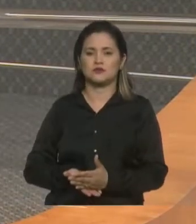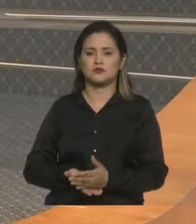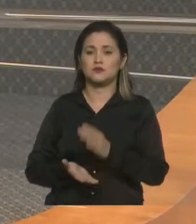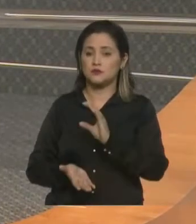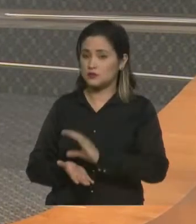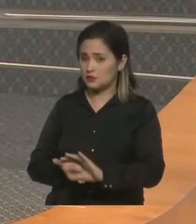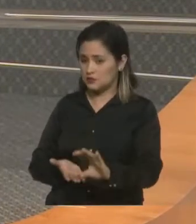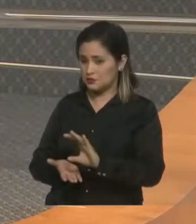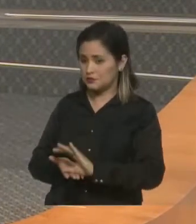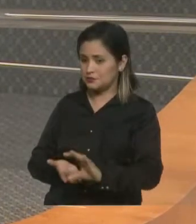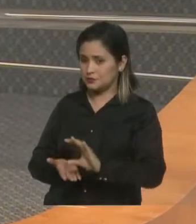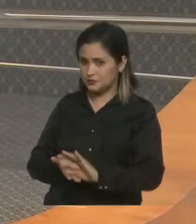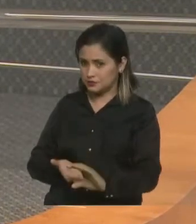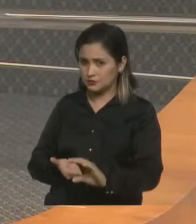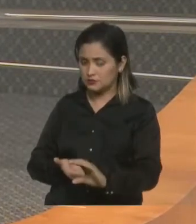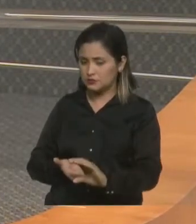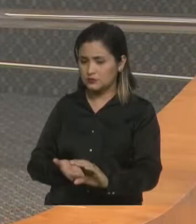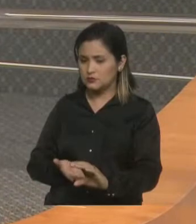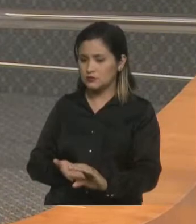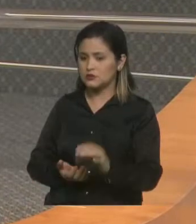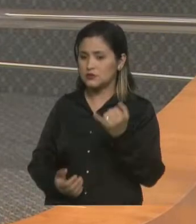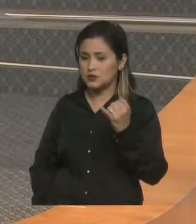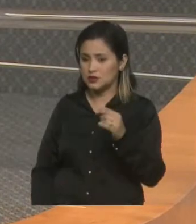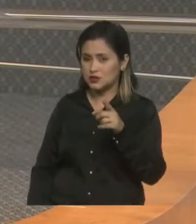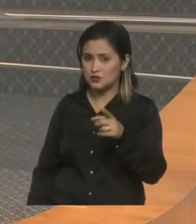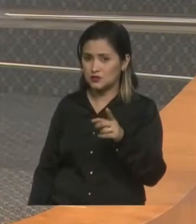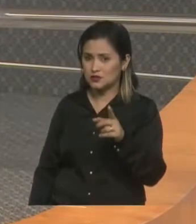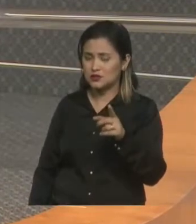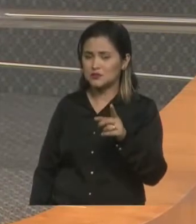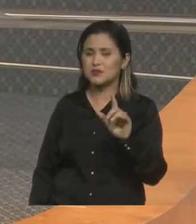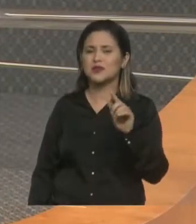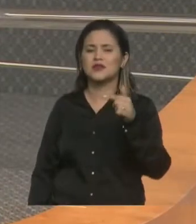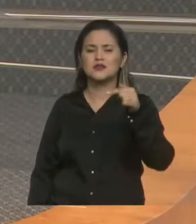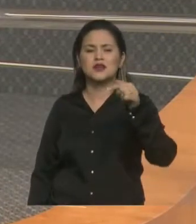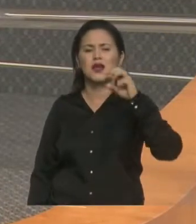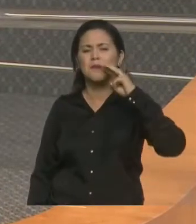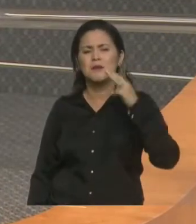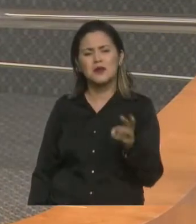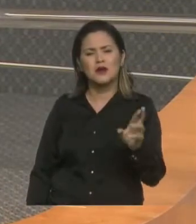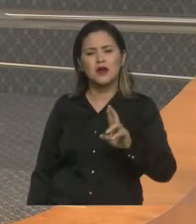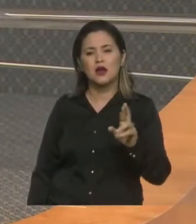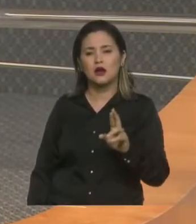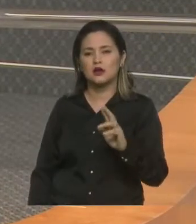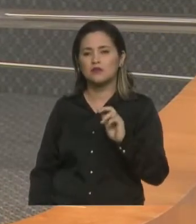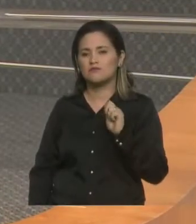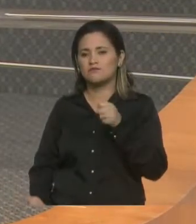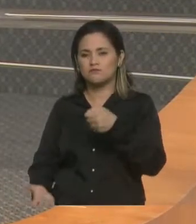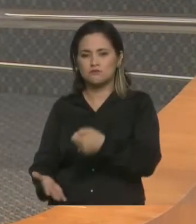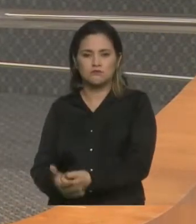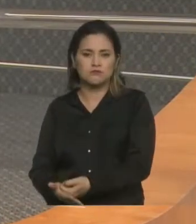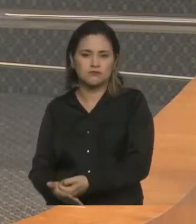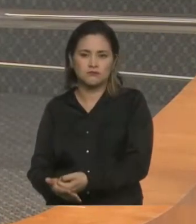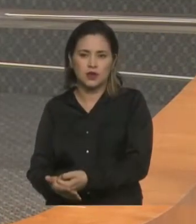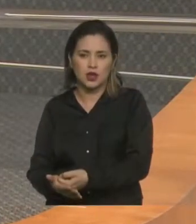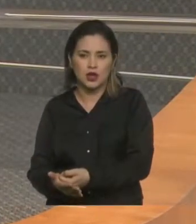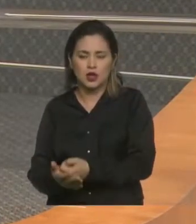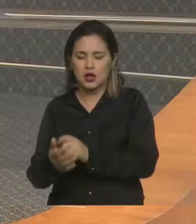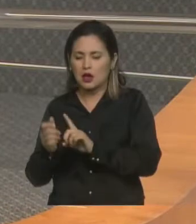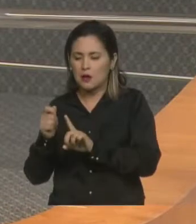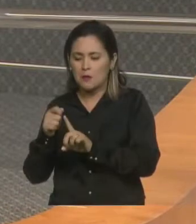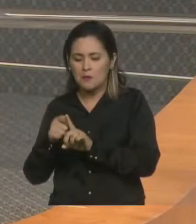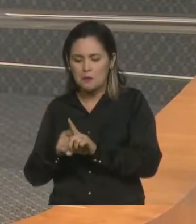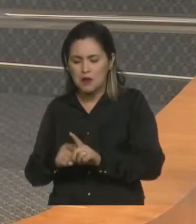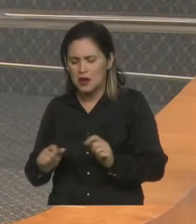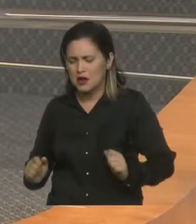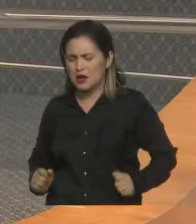você pegar 7 milhões de reais, não paga a despesa de um mês do Hospital do Câncer, mas para prevenção, no sentido de você